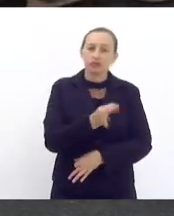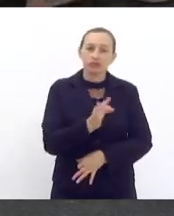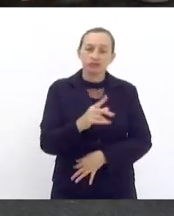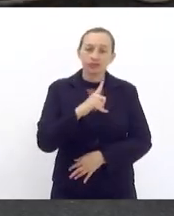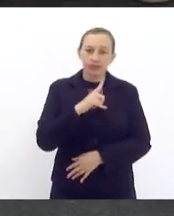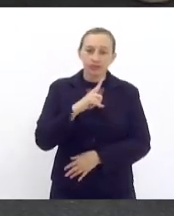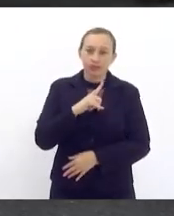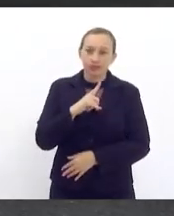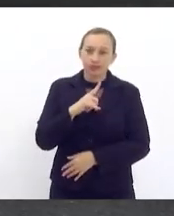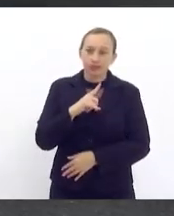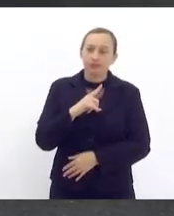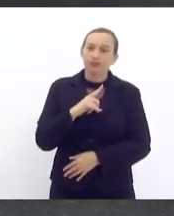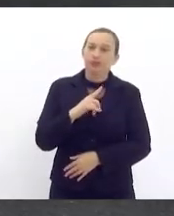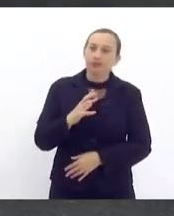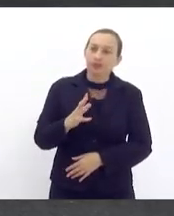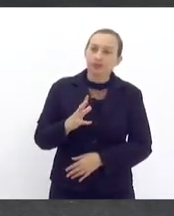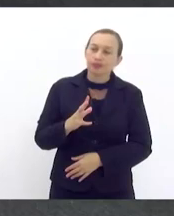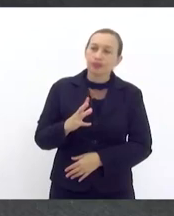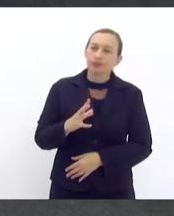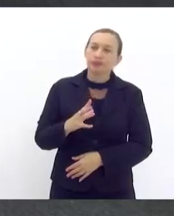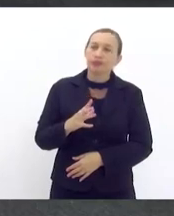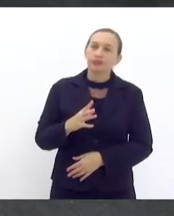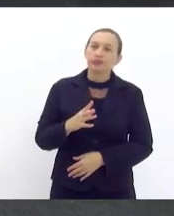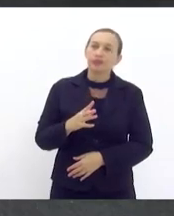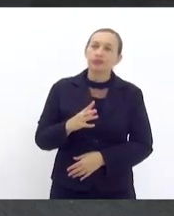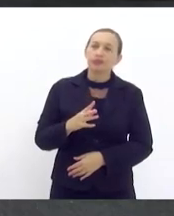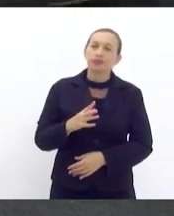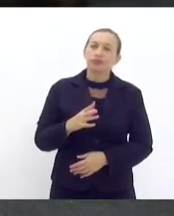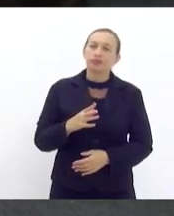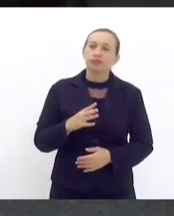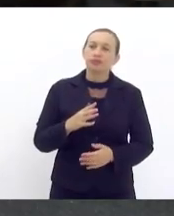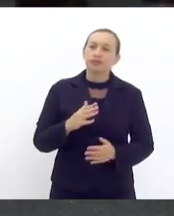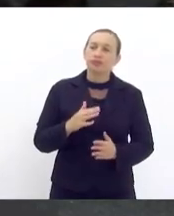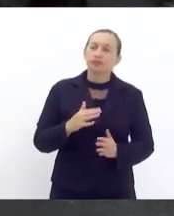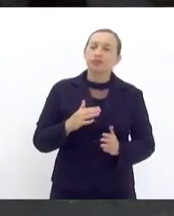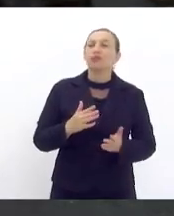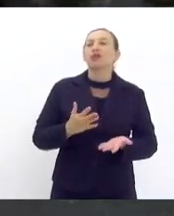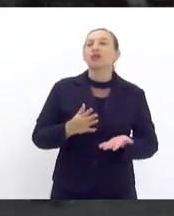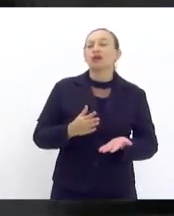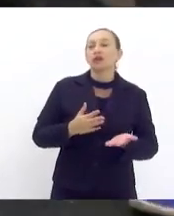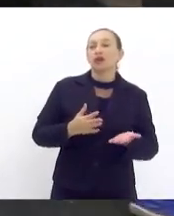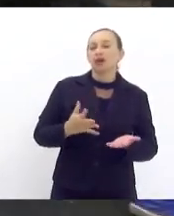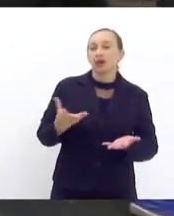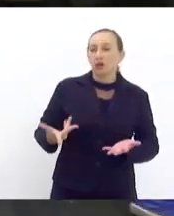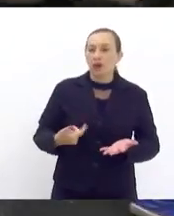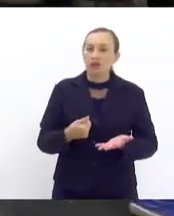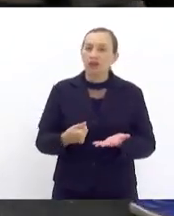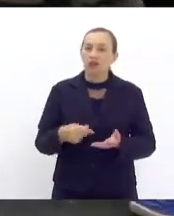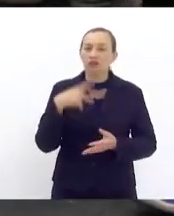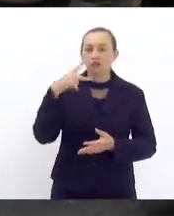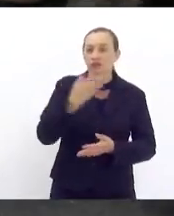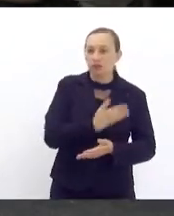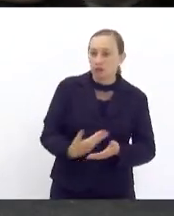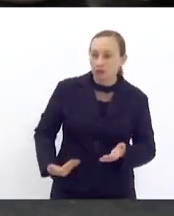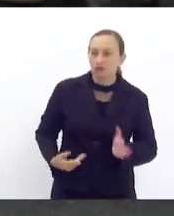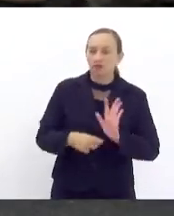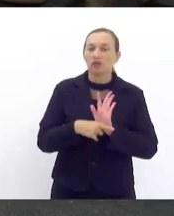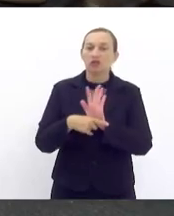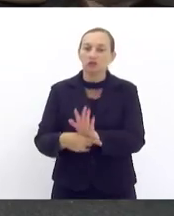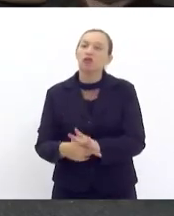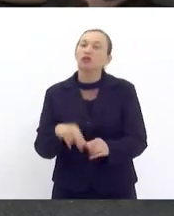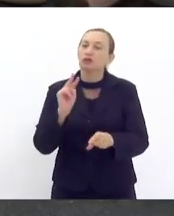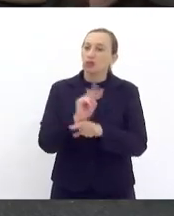que a efetivação dessa política pública em muito vai contribuir para acolhimento e para